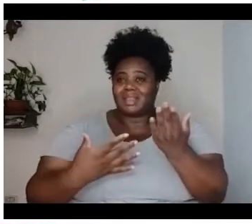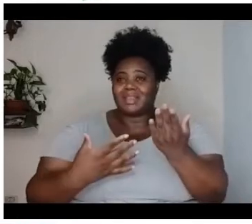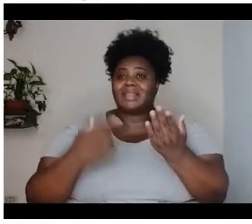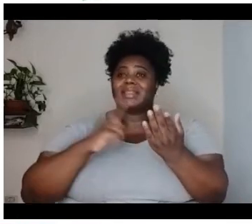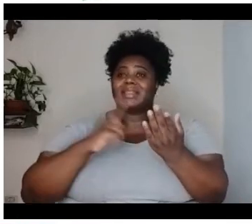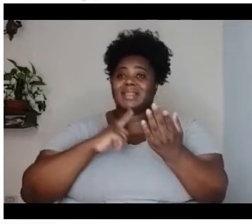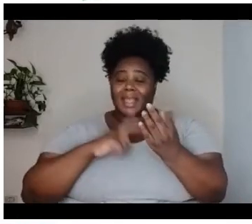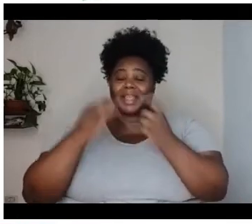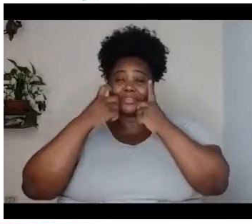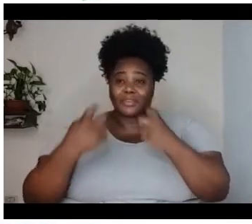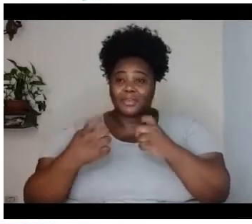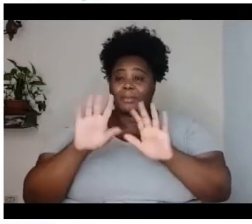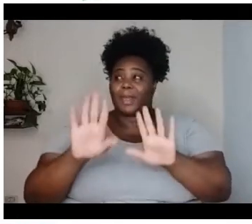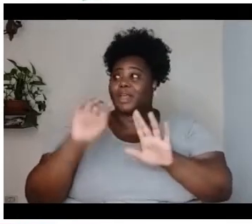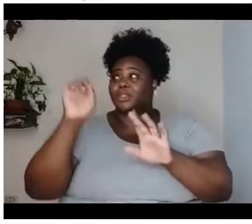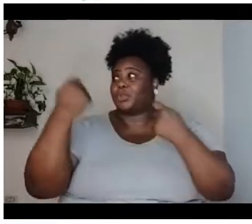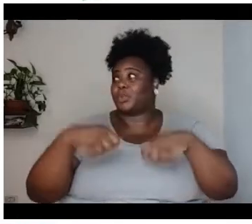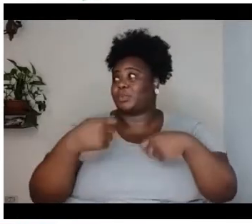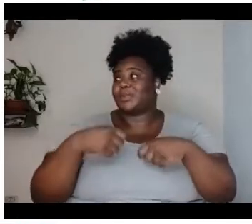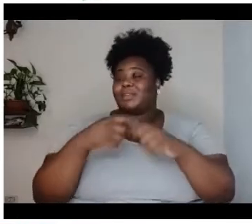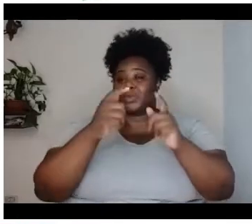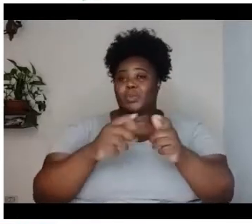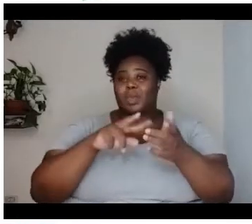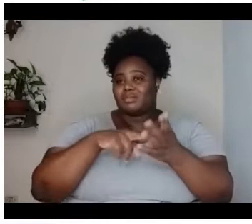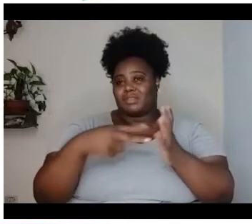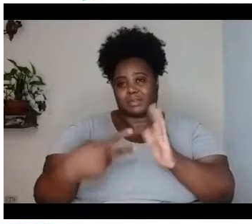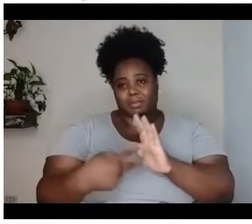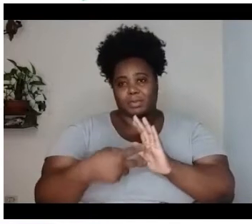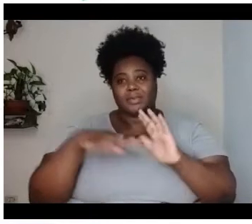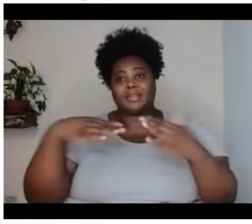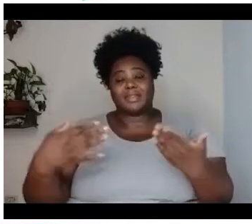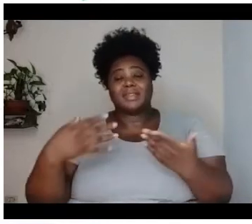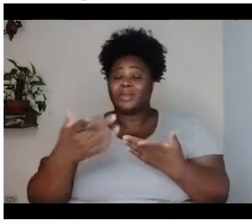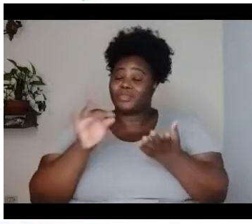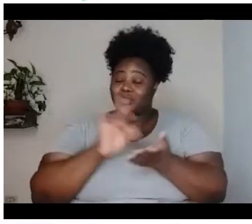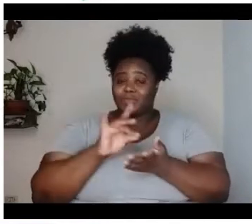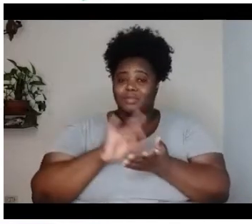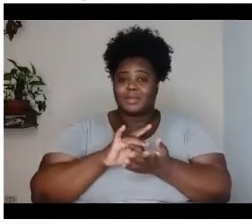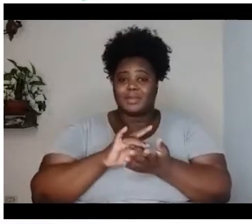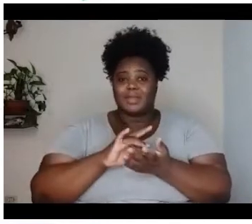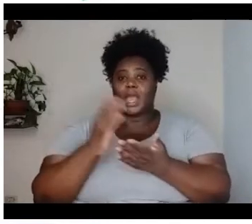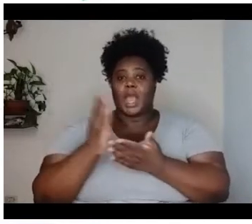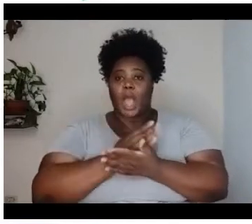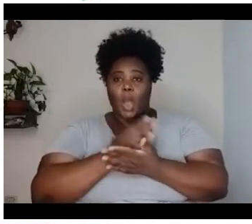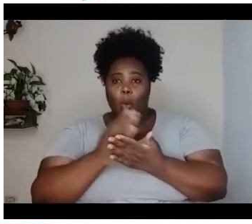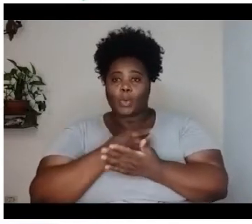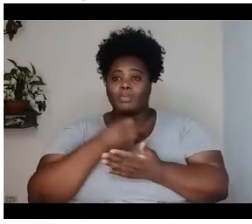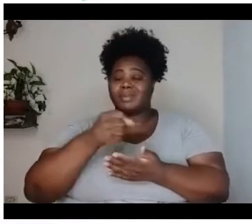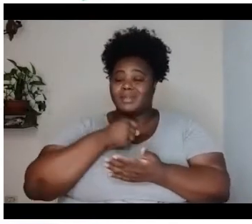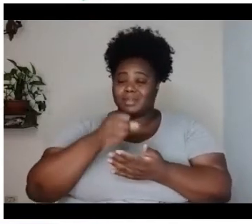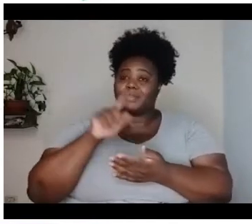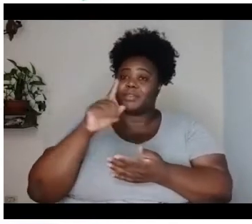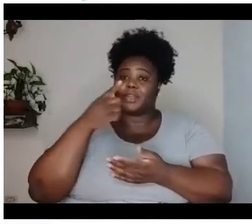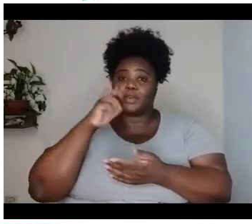sem precisar ir para esse lugar do simbólico, né? E, de fato, em algumas das entrevistas que eu te ouvi falar, você fala